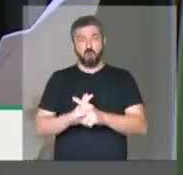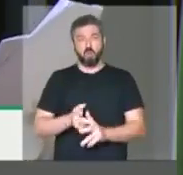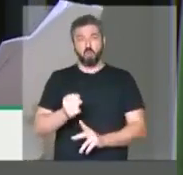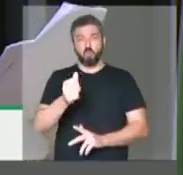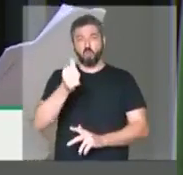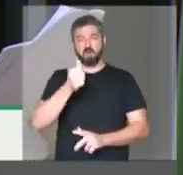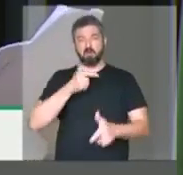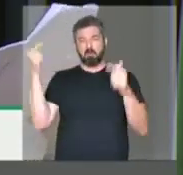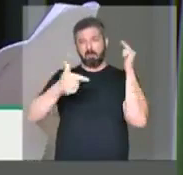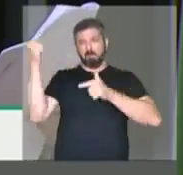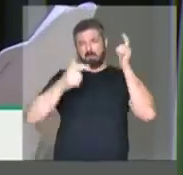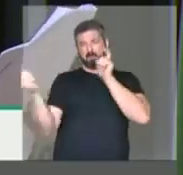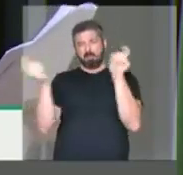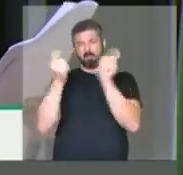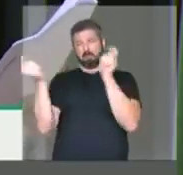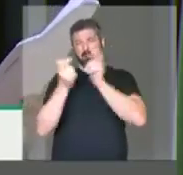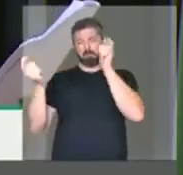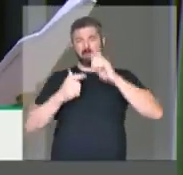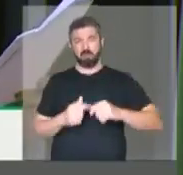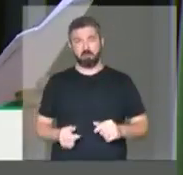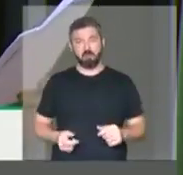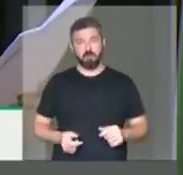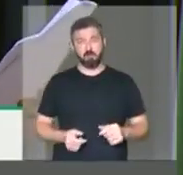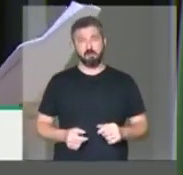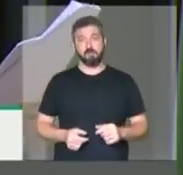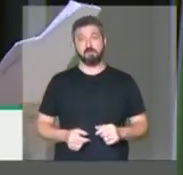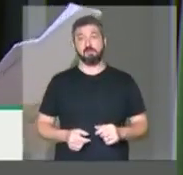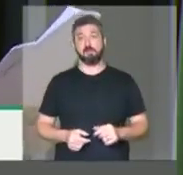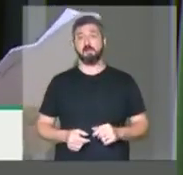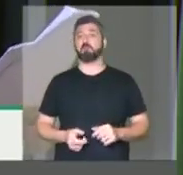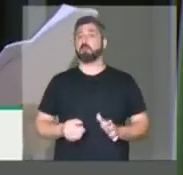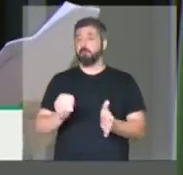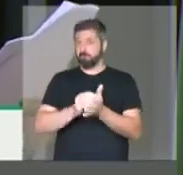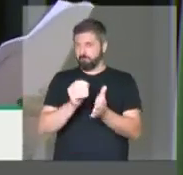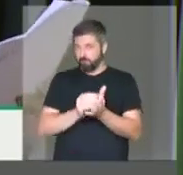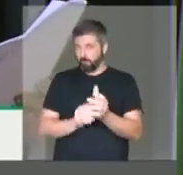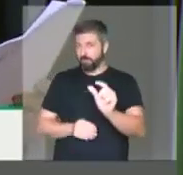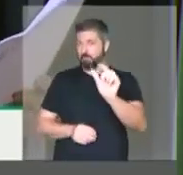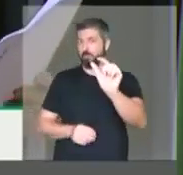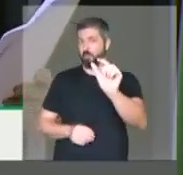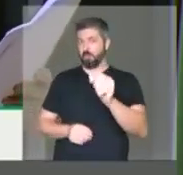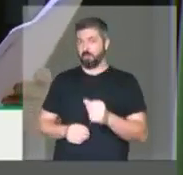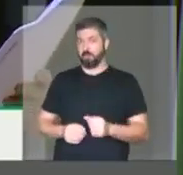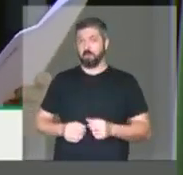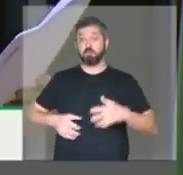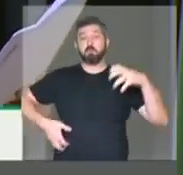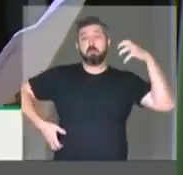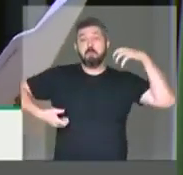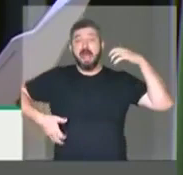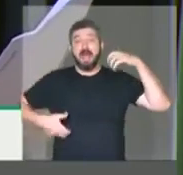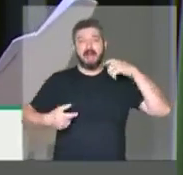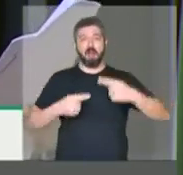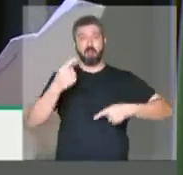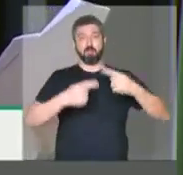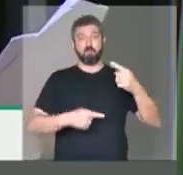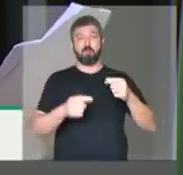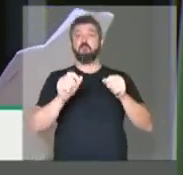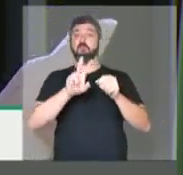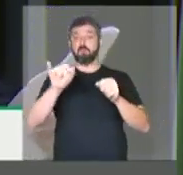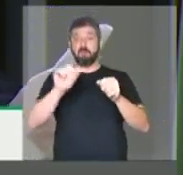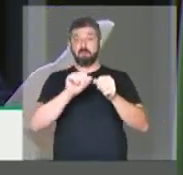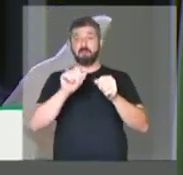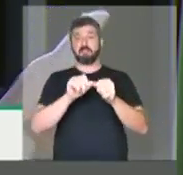fato ou xingamentos com rupturas na relação. Falta pouco para os primatas da política fazerem o mesmo